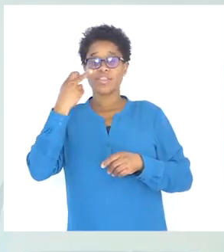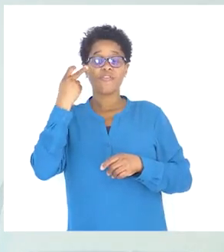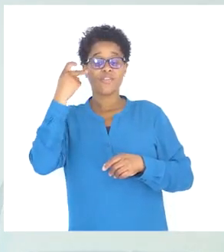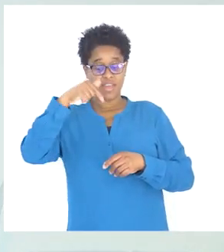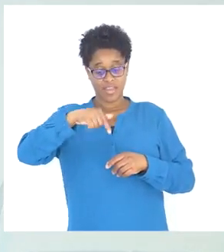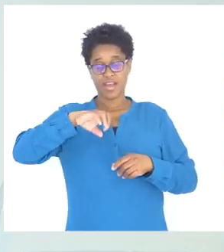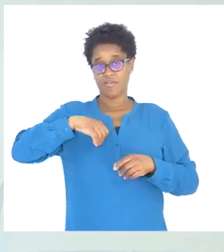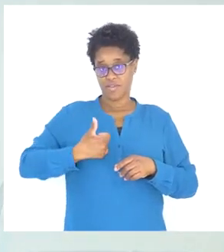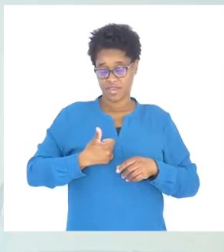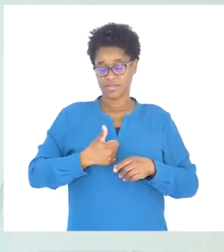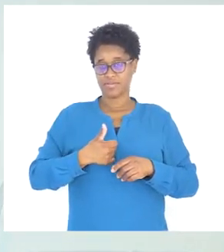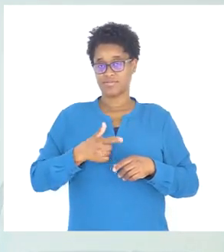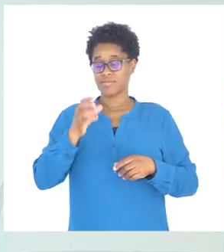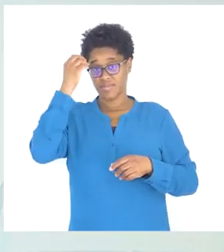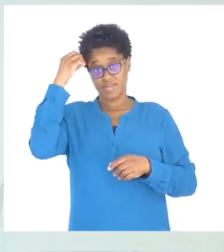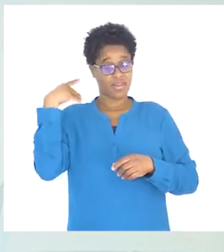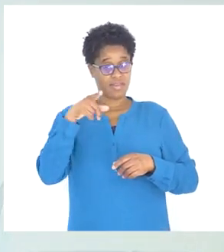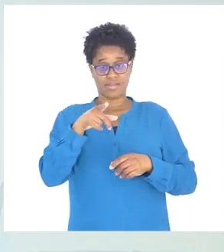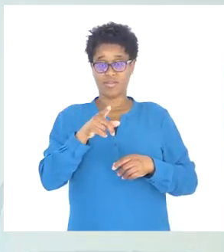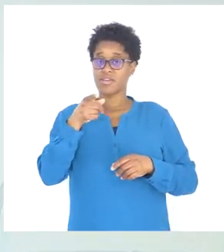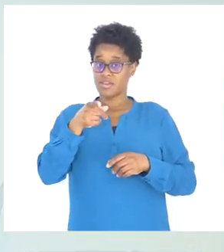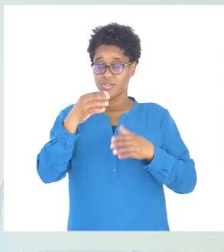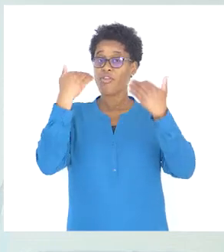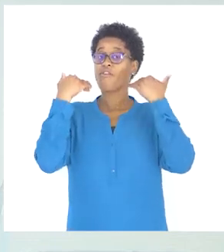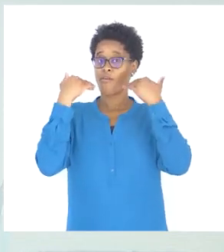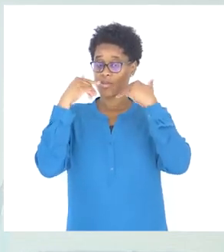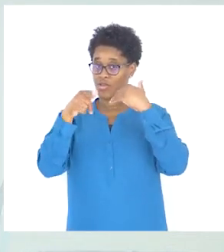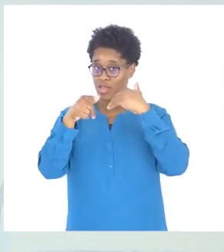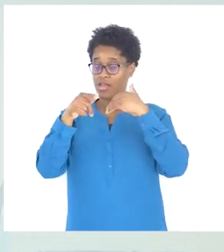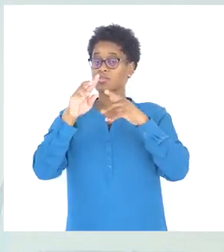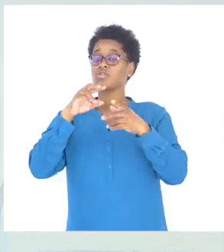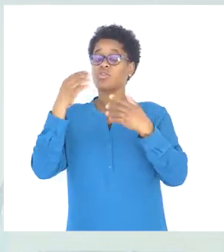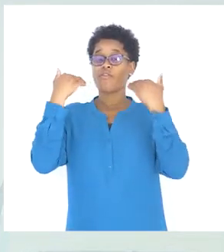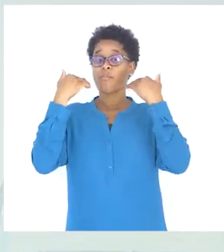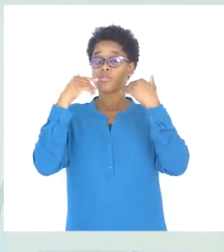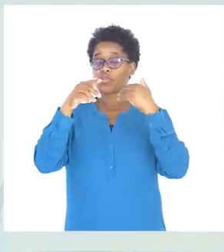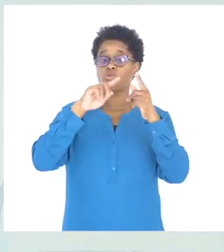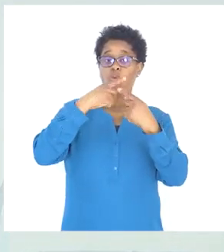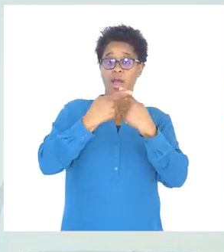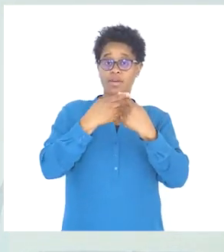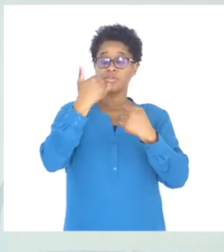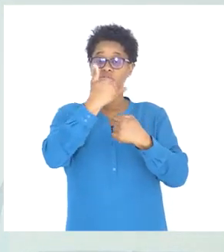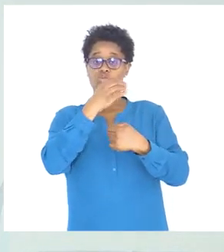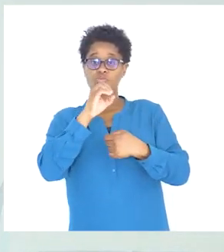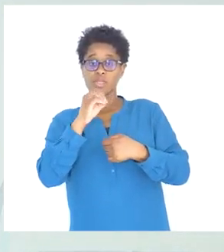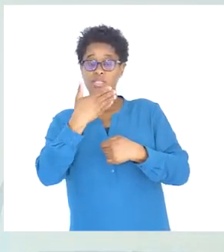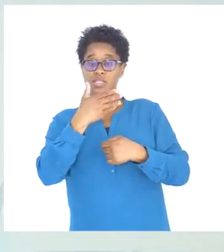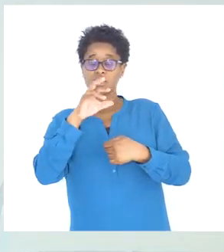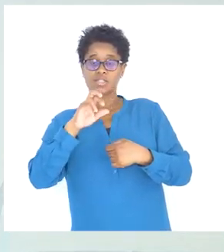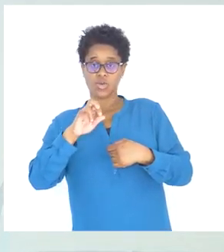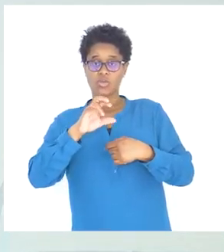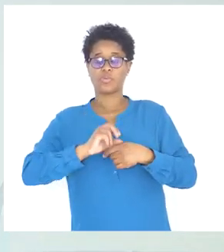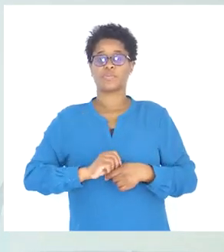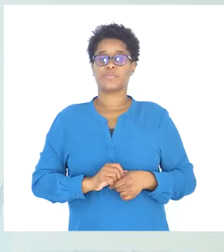estrangeiros residentes em Cabo Verde. Não se esqueçam que esses dados são os dados do ano